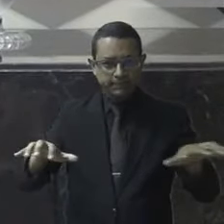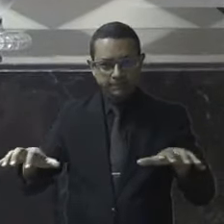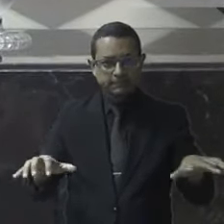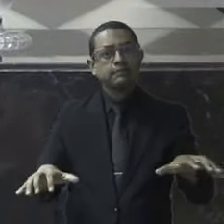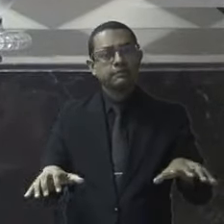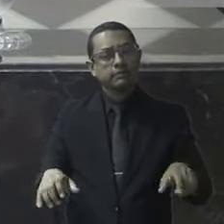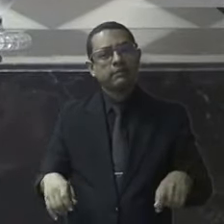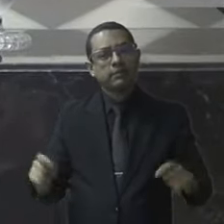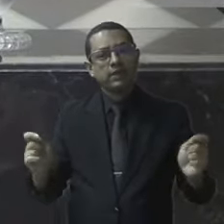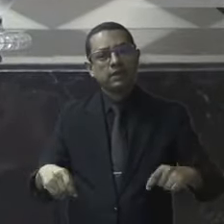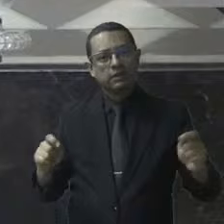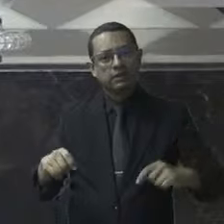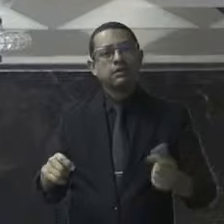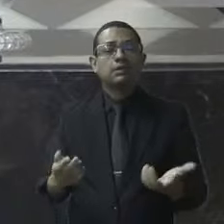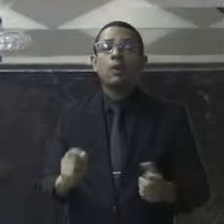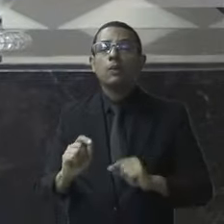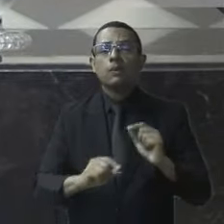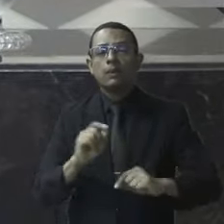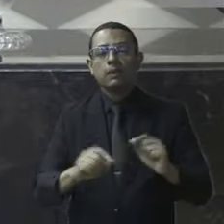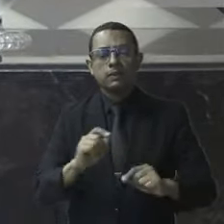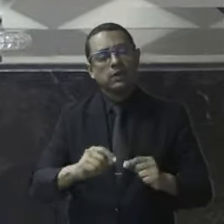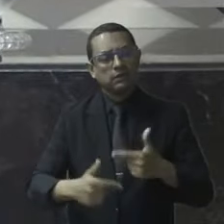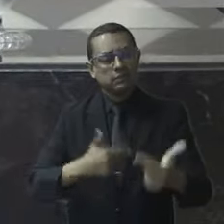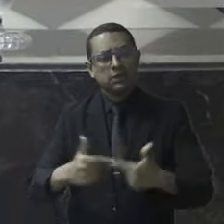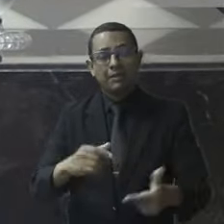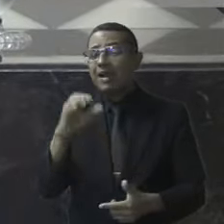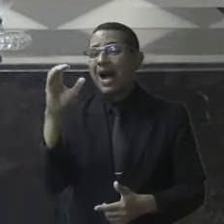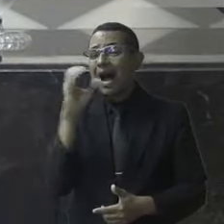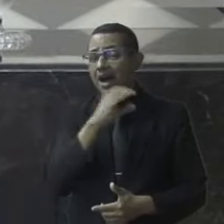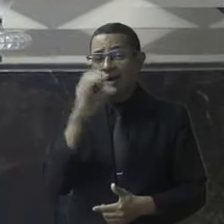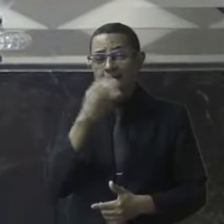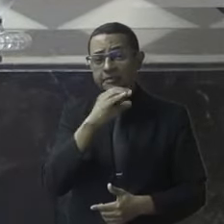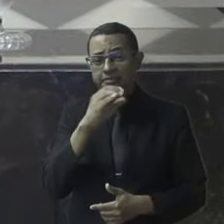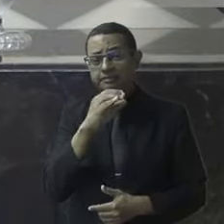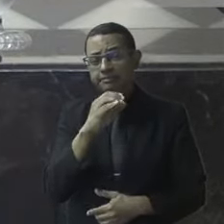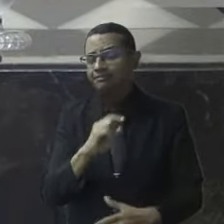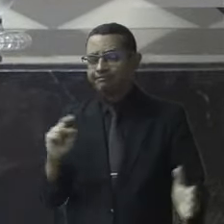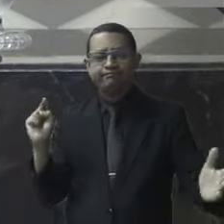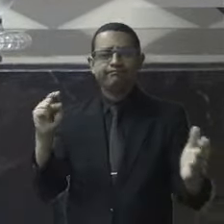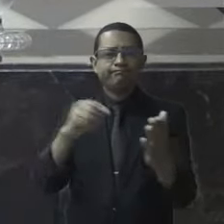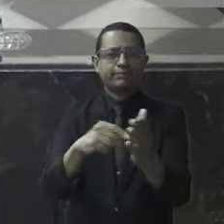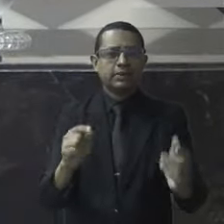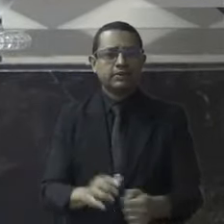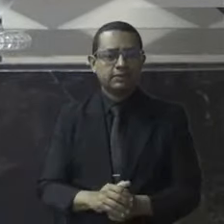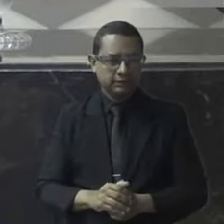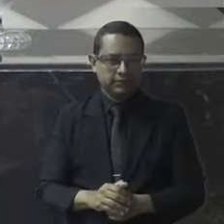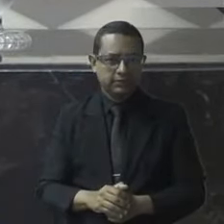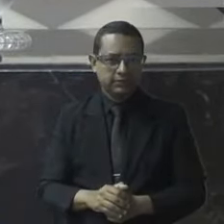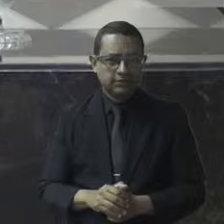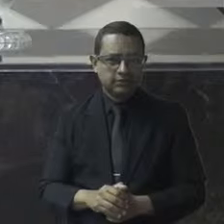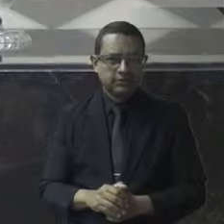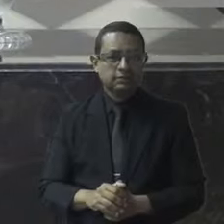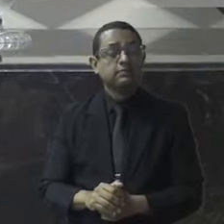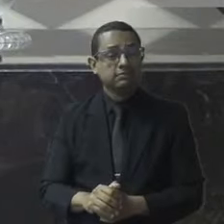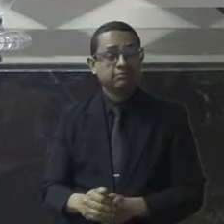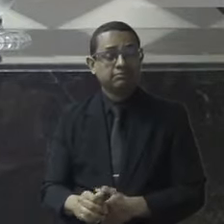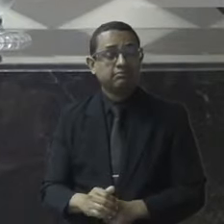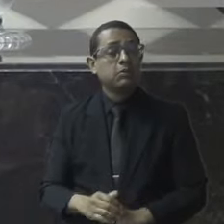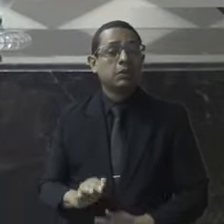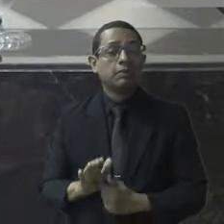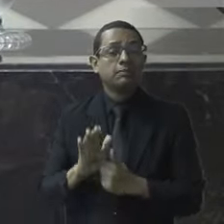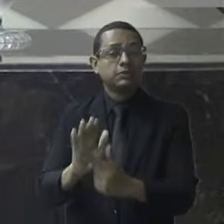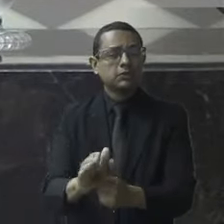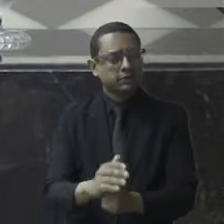uma gestão ágil e eficaz, destacando de forma inédita a organização